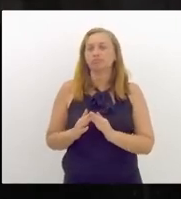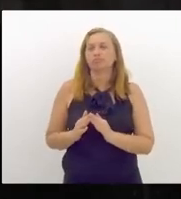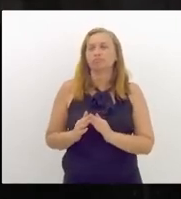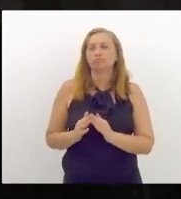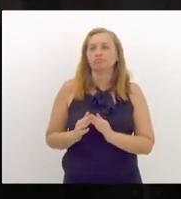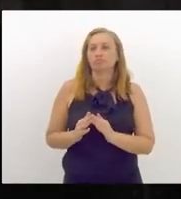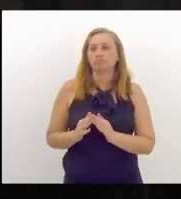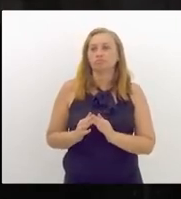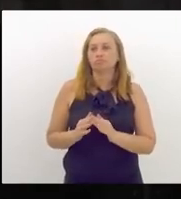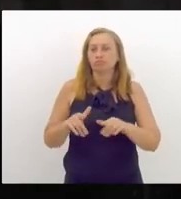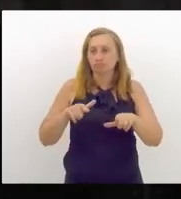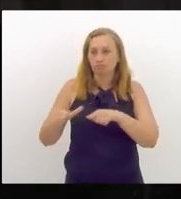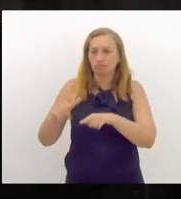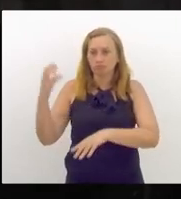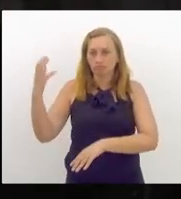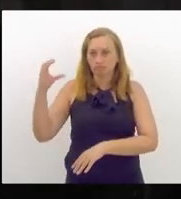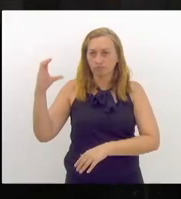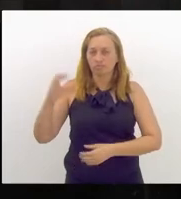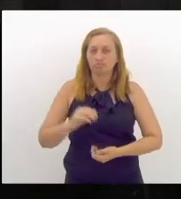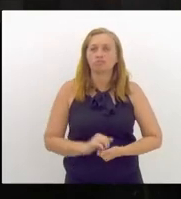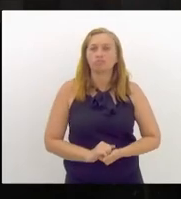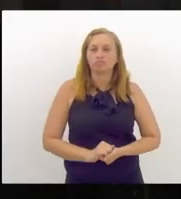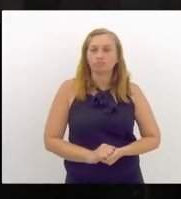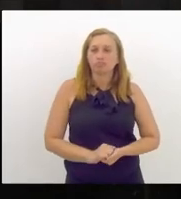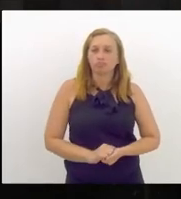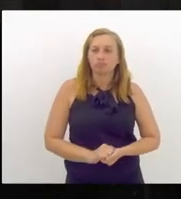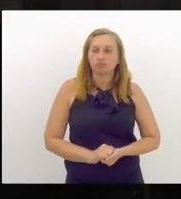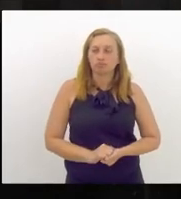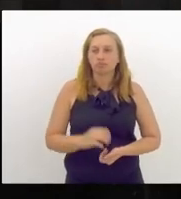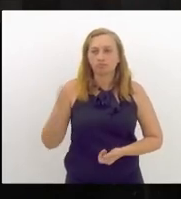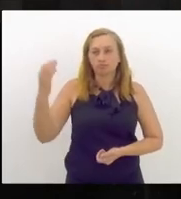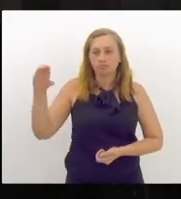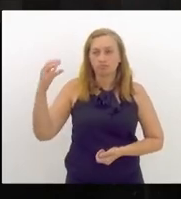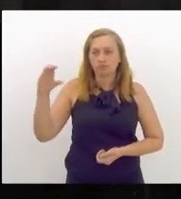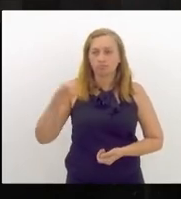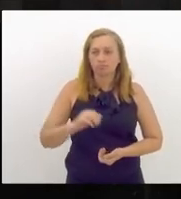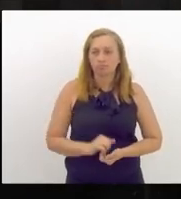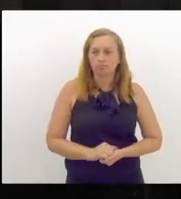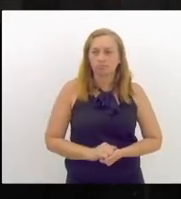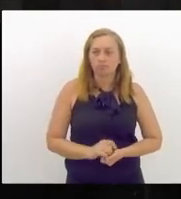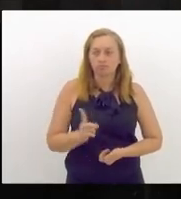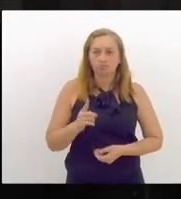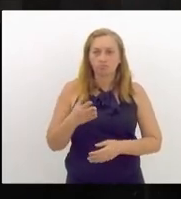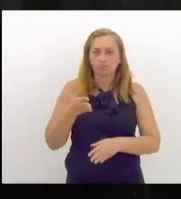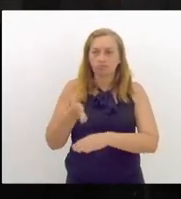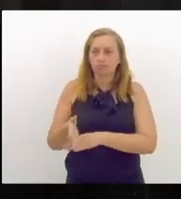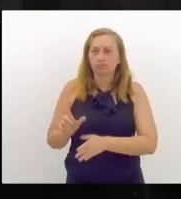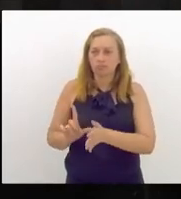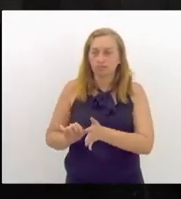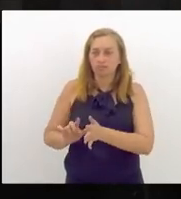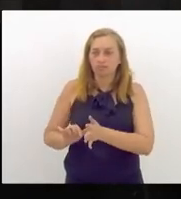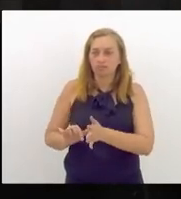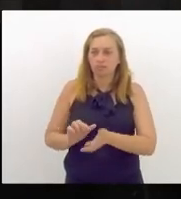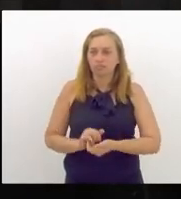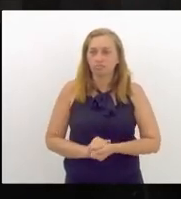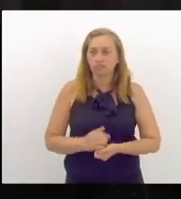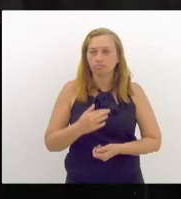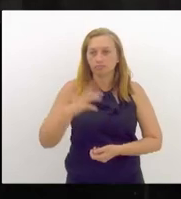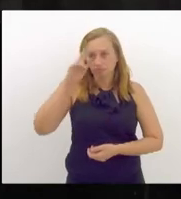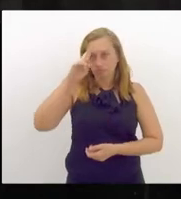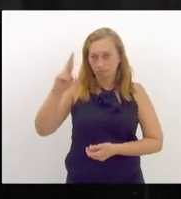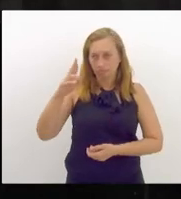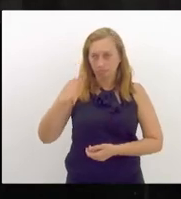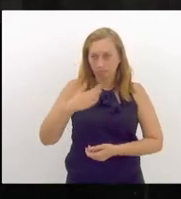eu trabalho em Copacabana em Copacabana é para eu não chegar atrasado o meu patrão